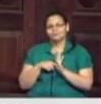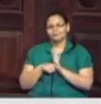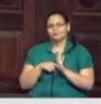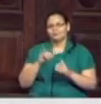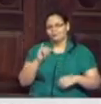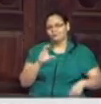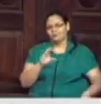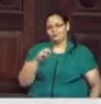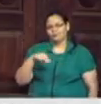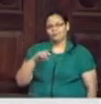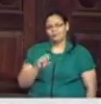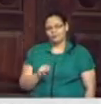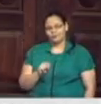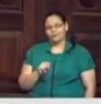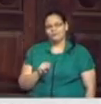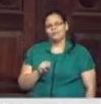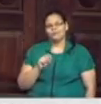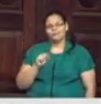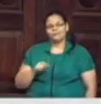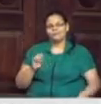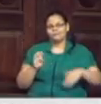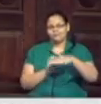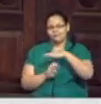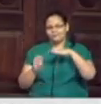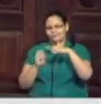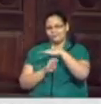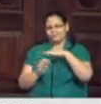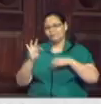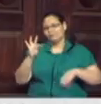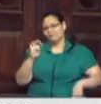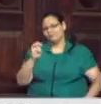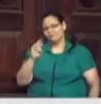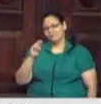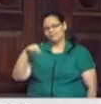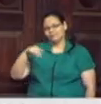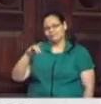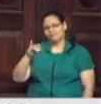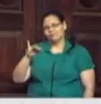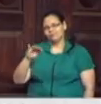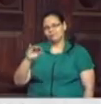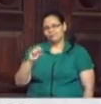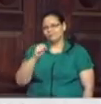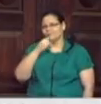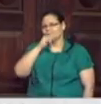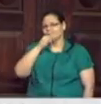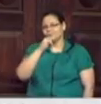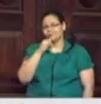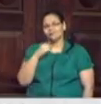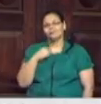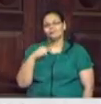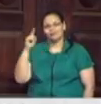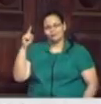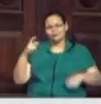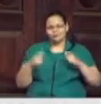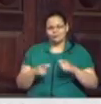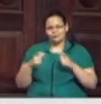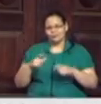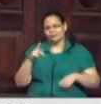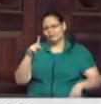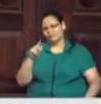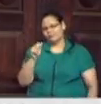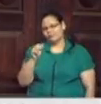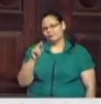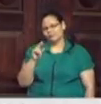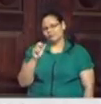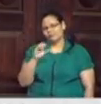termoelétricas. E, deputado Luiz, lá em Paracambi, quando eu fui prefeito, a gente chegou a ter 3